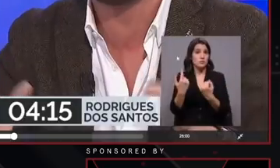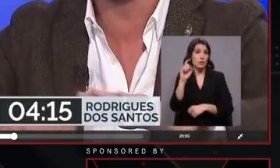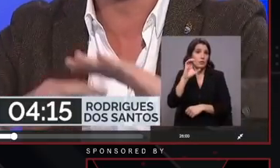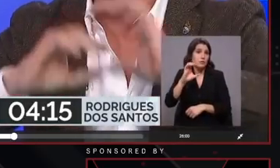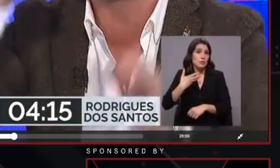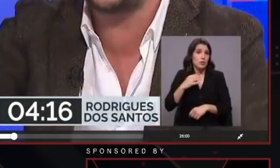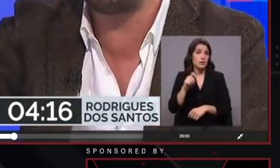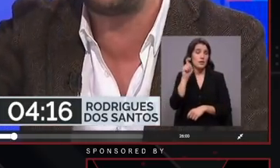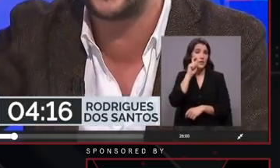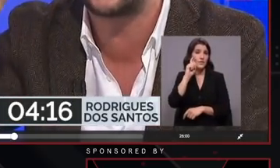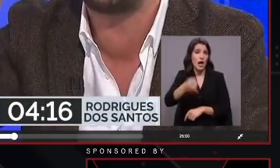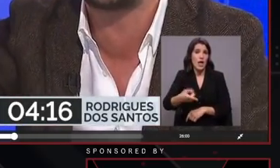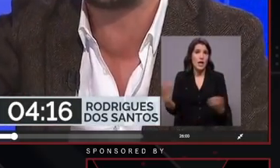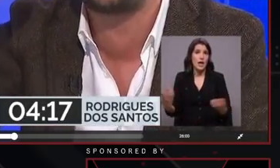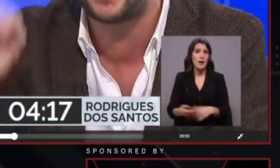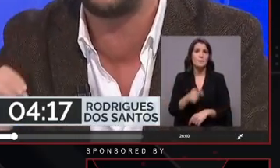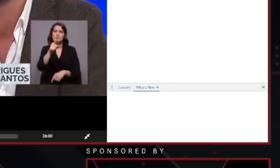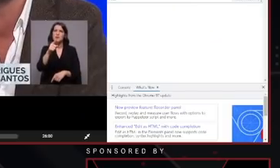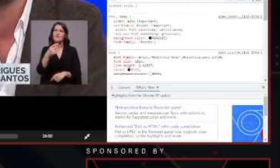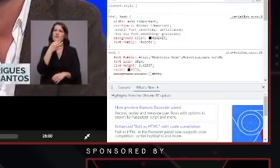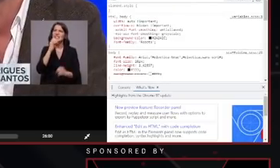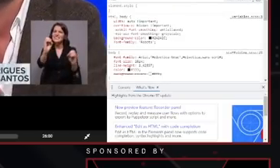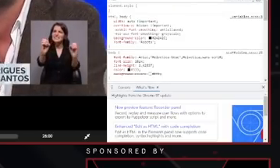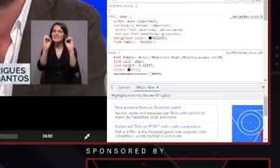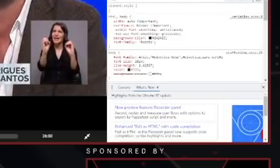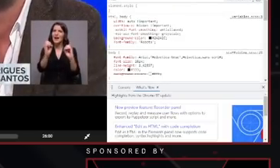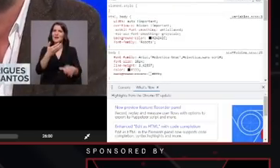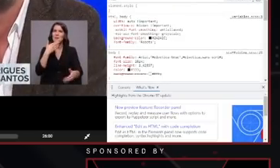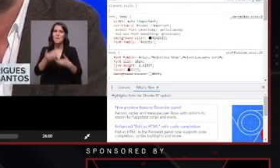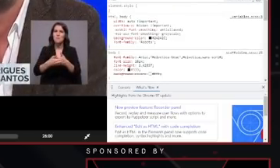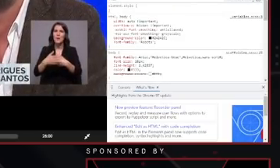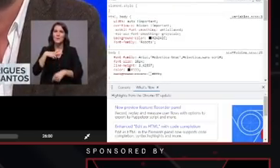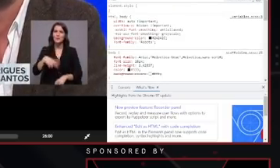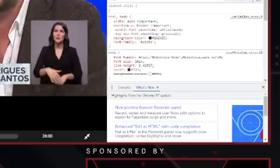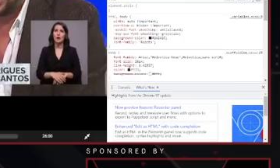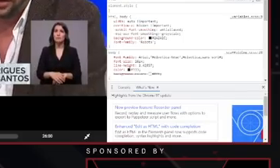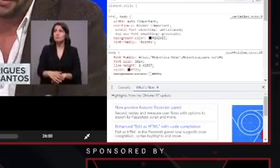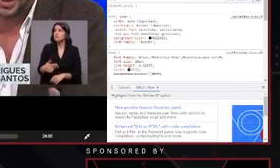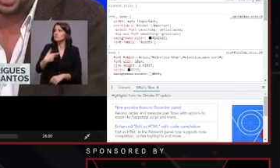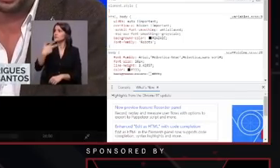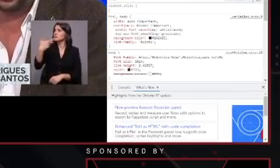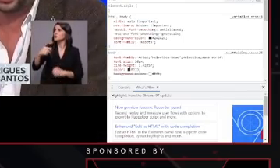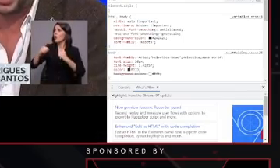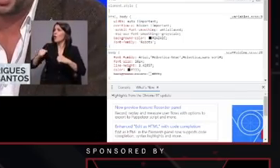centro é que eu fiz essa erva Palácio